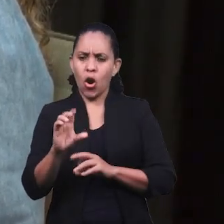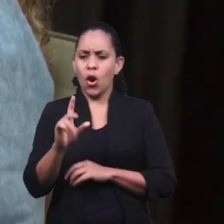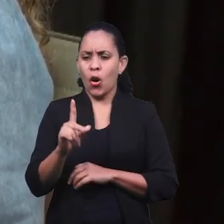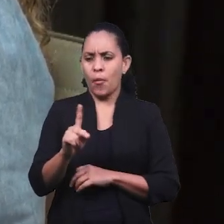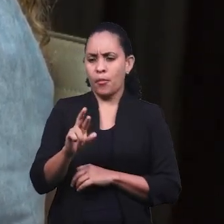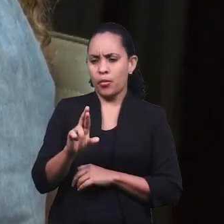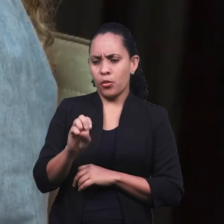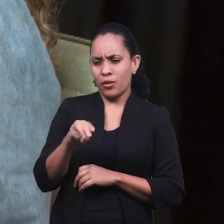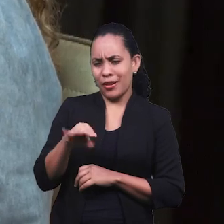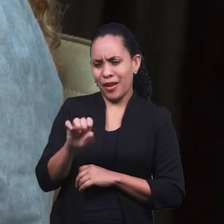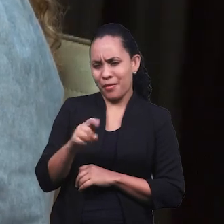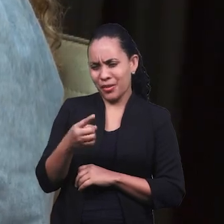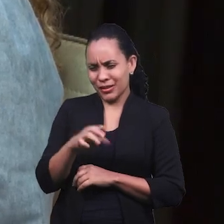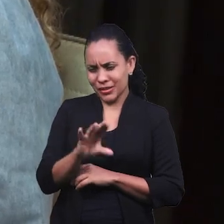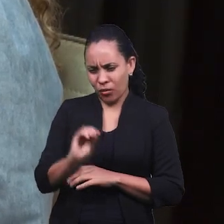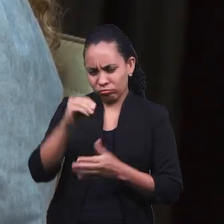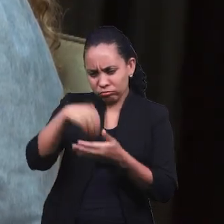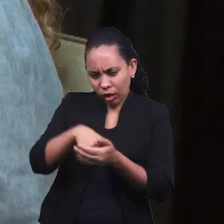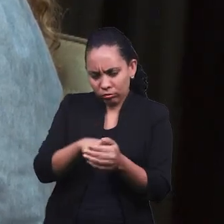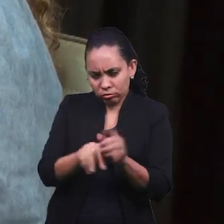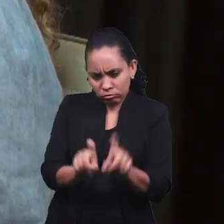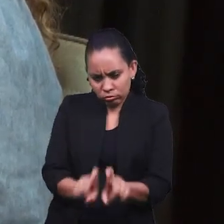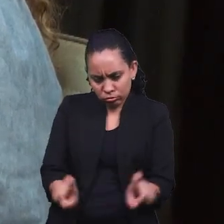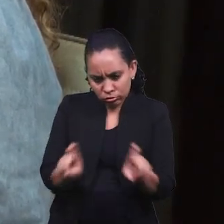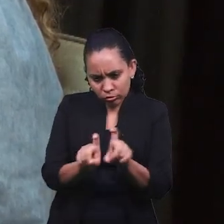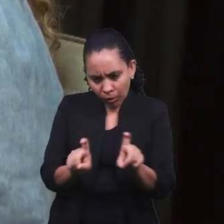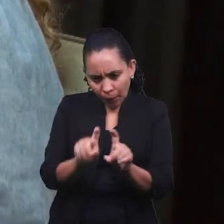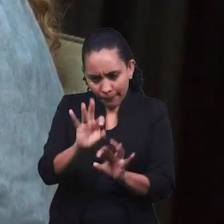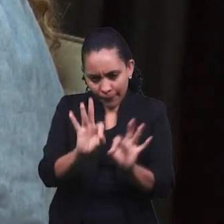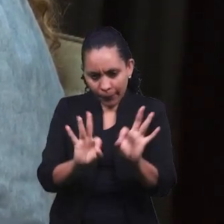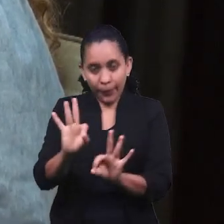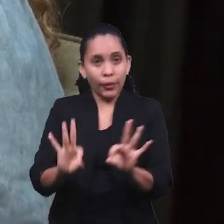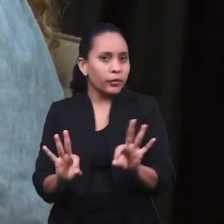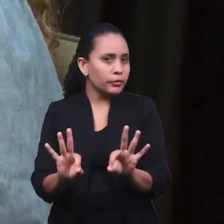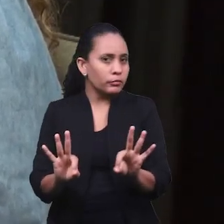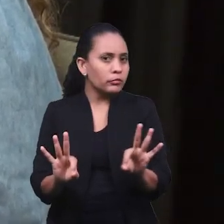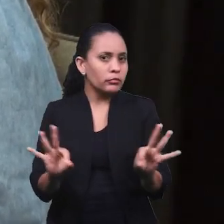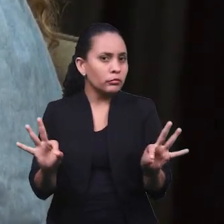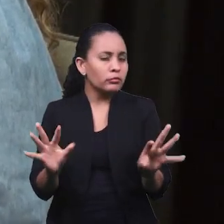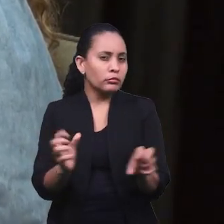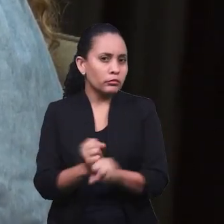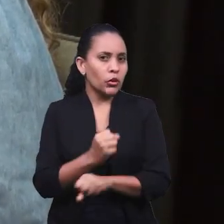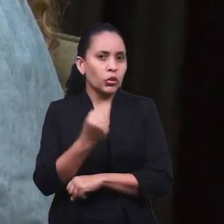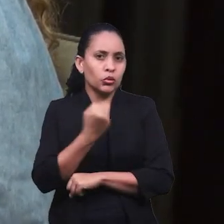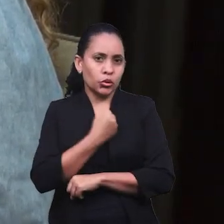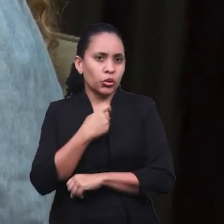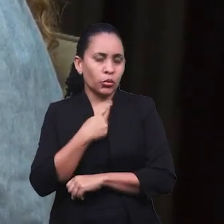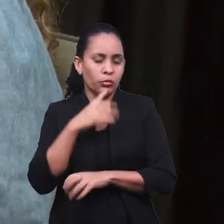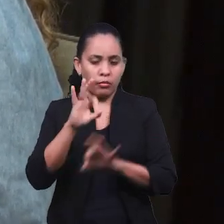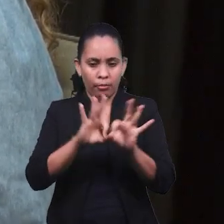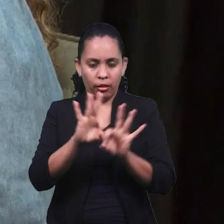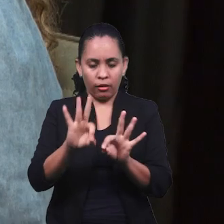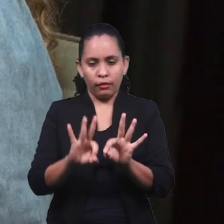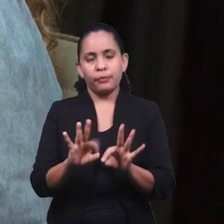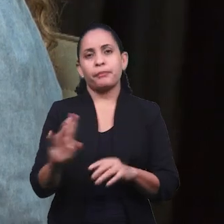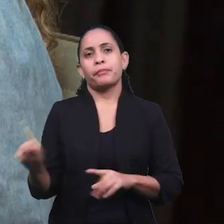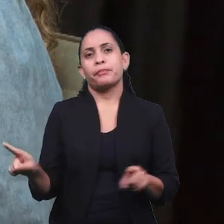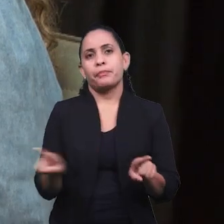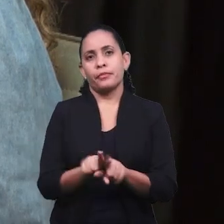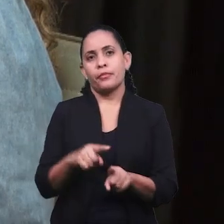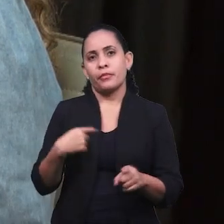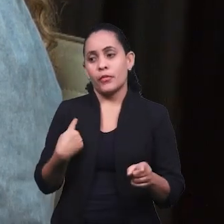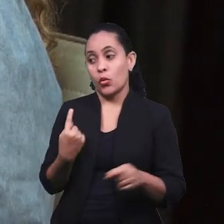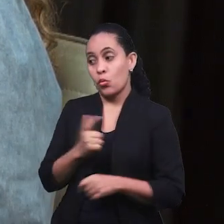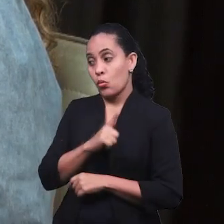organização. Isso. E nós podemos também ver que, como o outro curso, ele também tem 5 anos de duração, por ser um